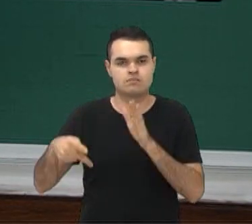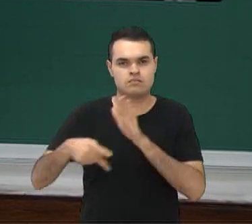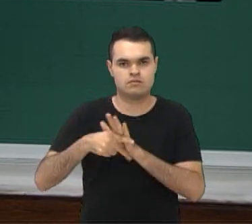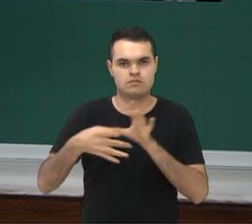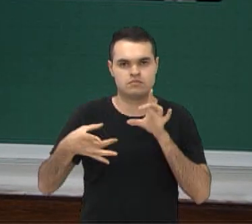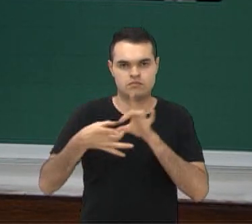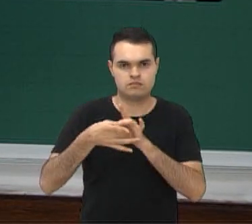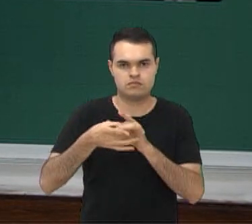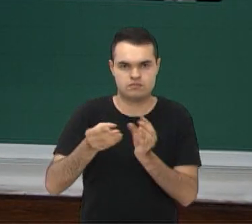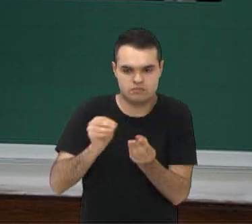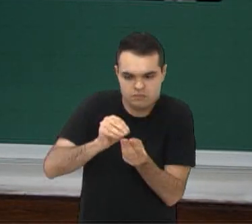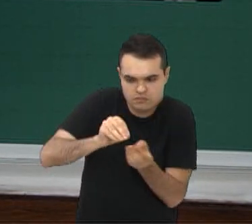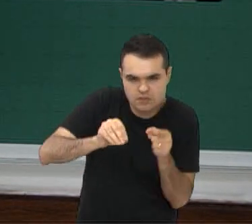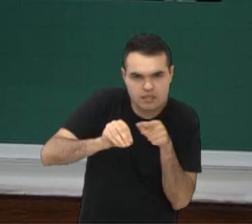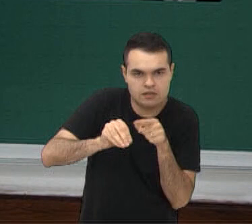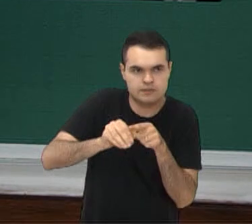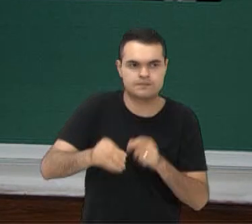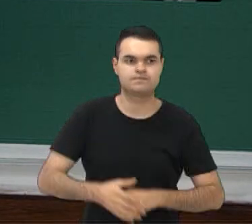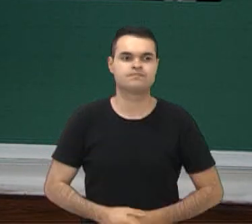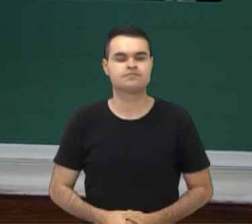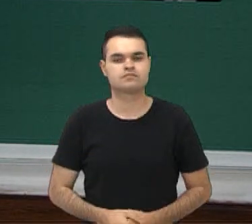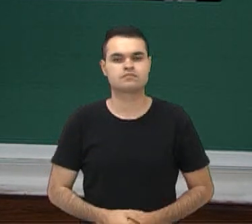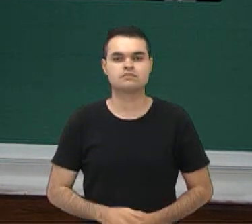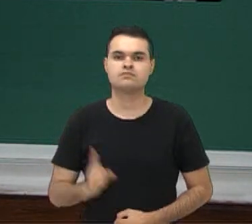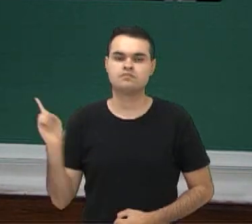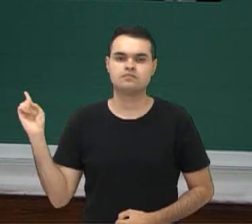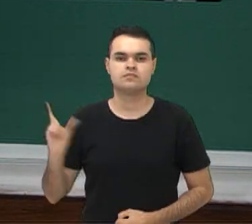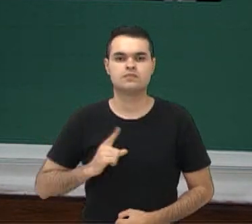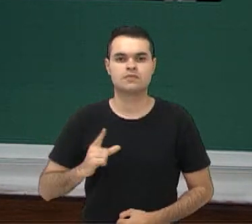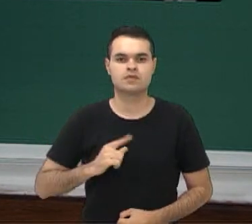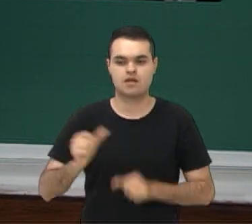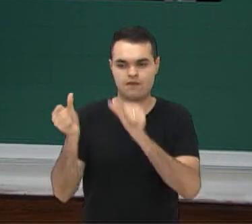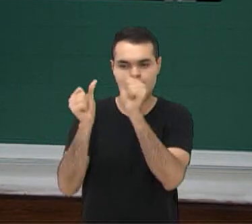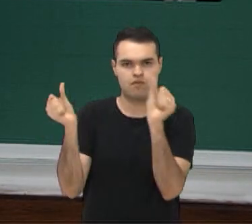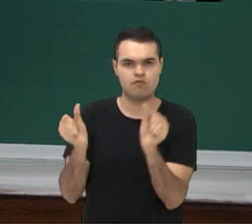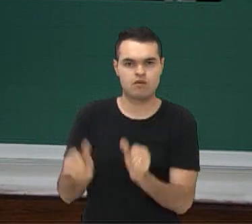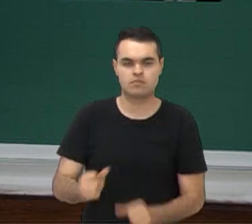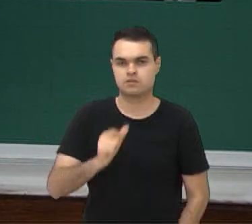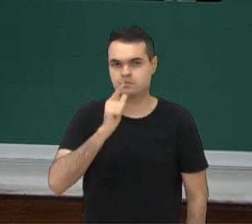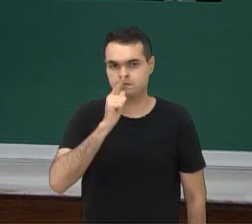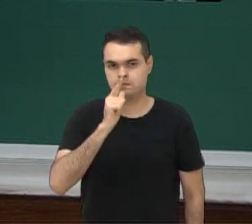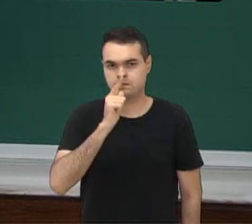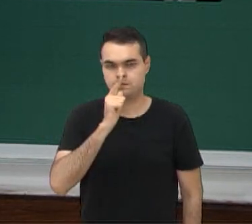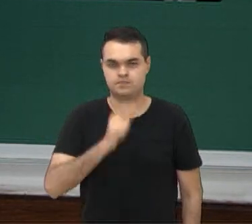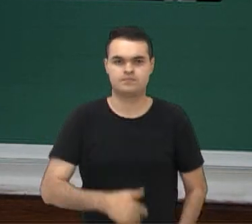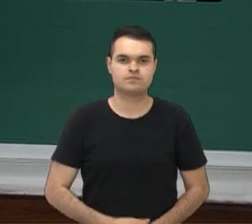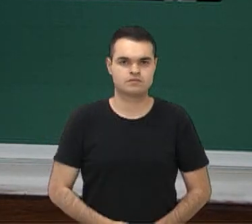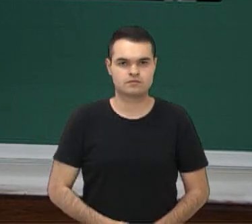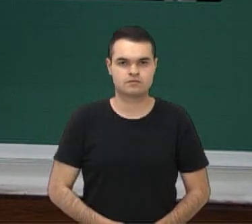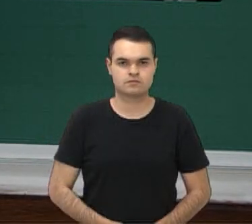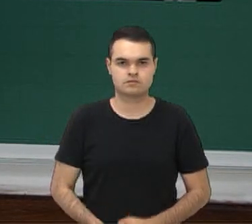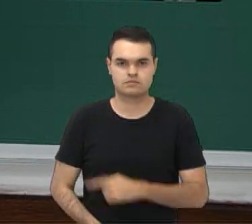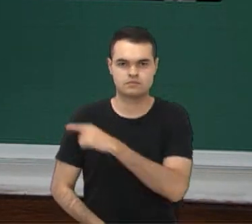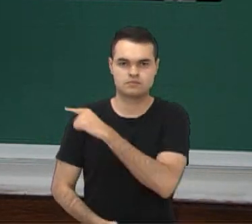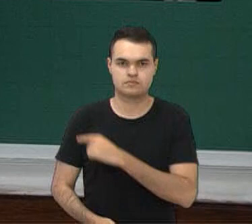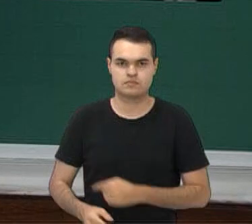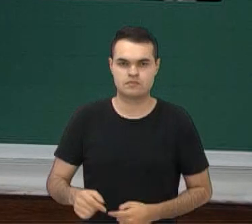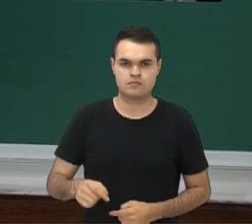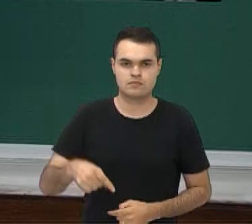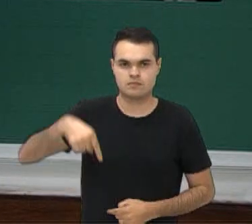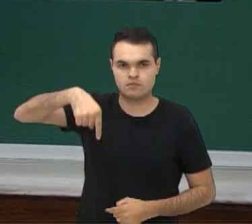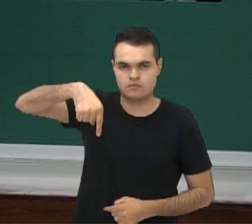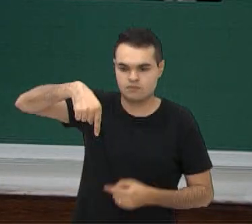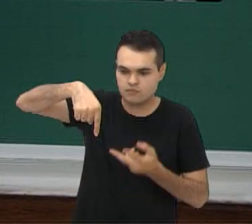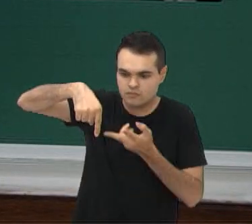vesícula seminal. E aqui eu tenho a anatomia do pênis, tá? Mostrando em um corte, tá?